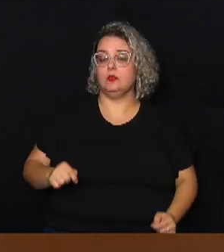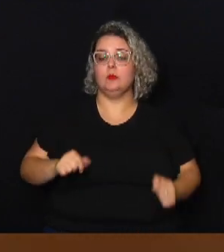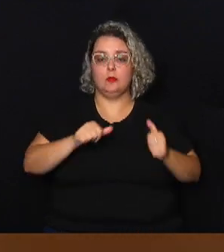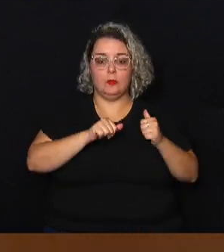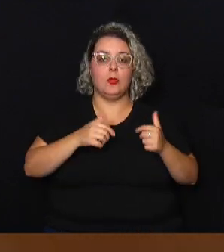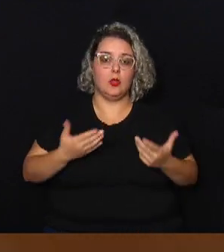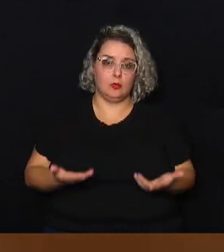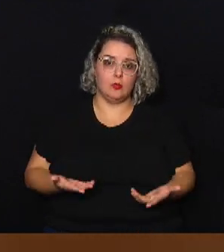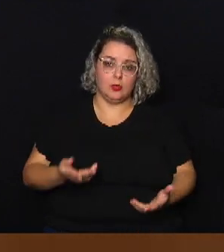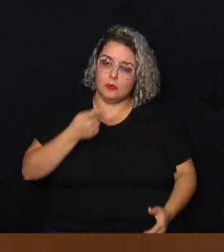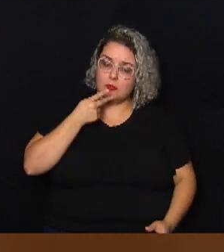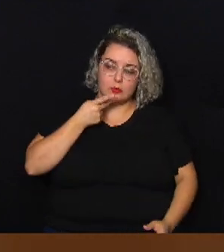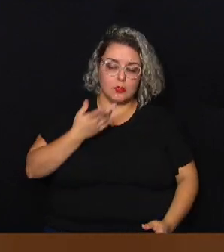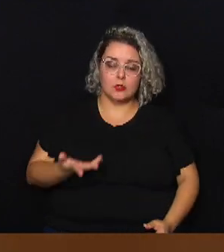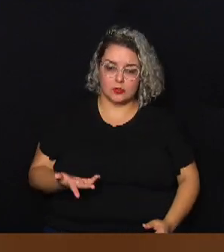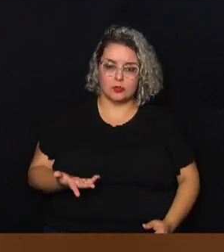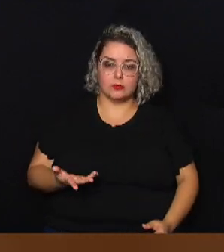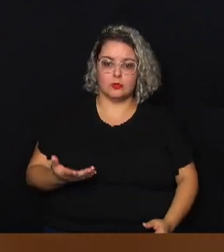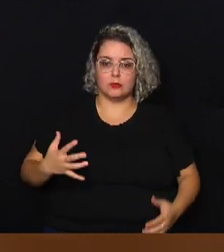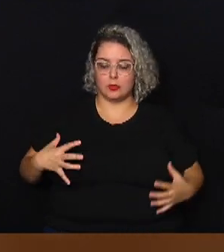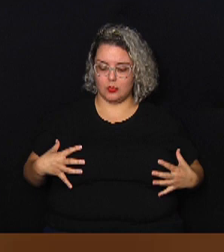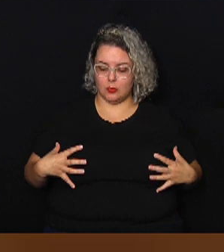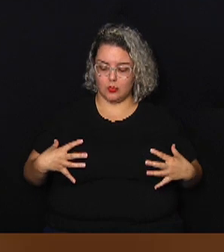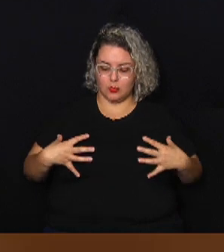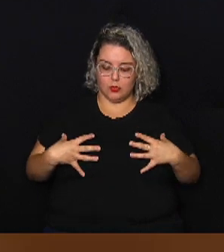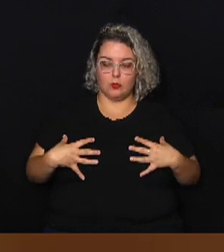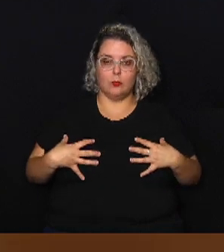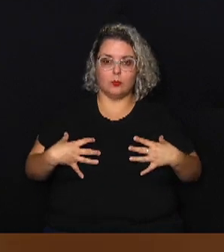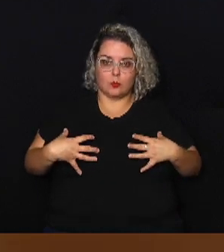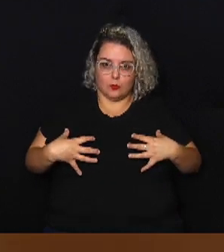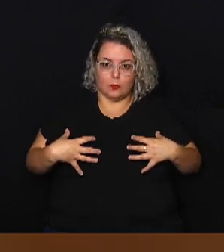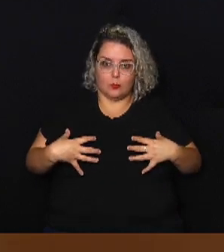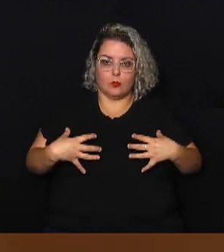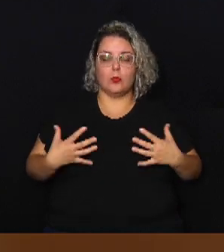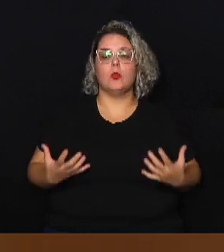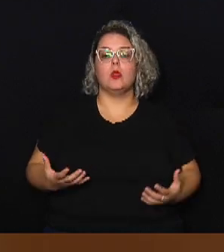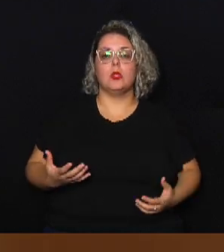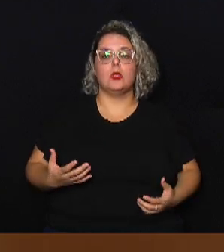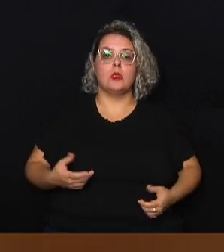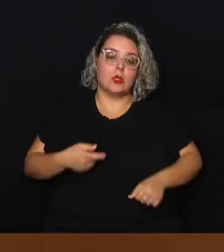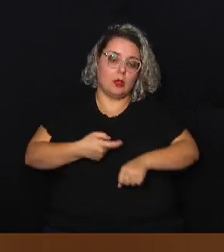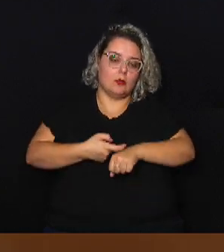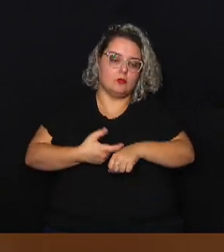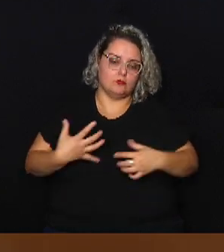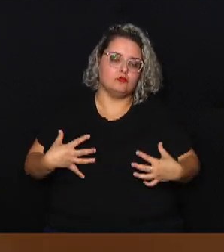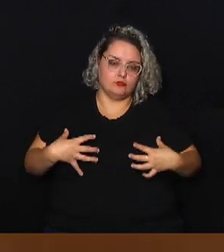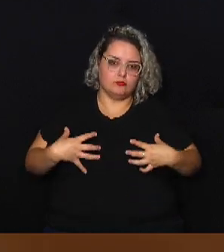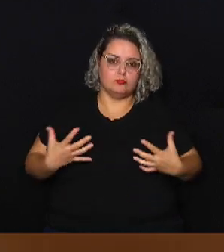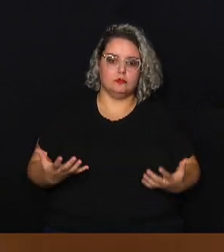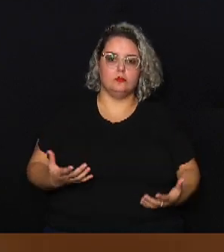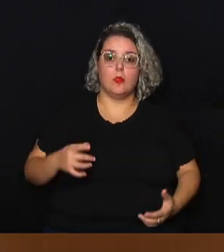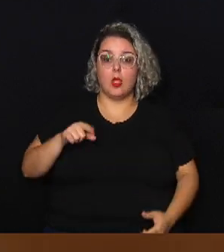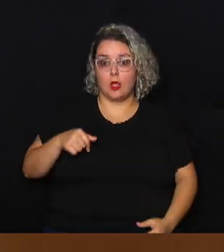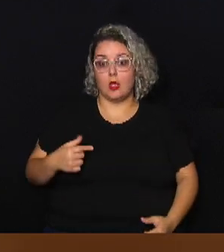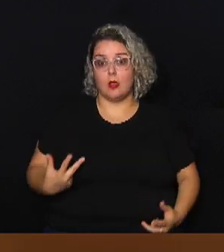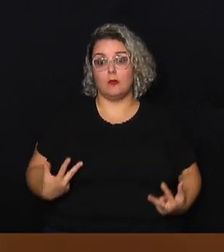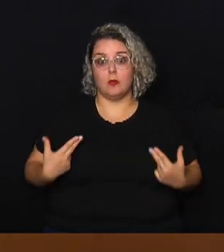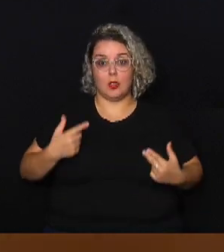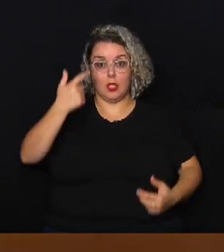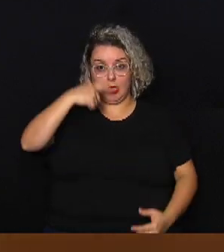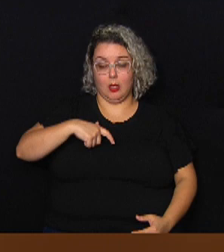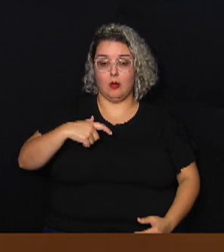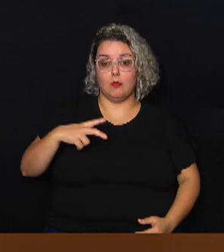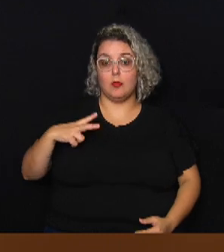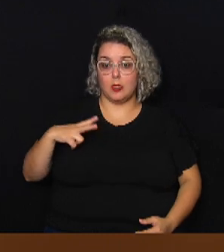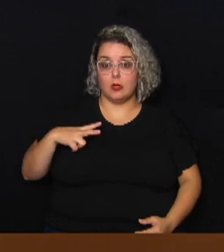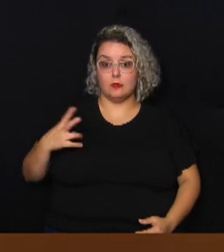eu citei, que é o formato, o volume e a consistência. É uma cirurgia que eu, pessoalmente, eu